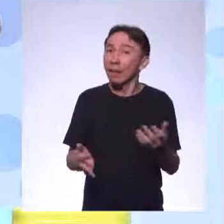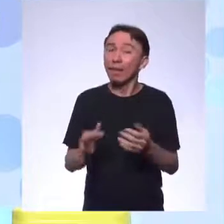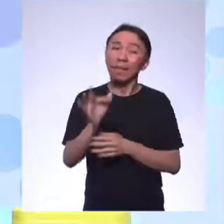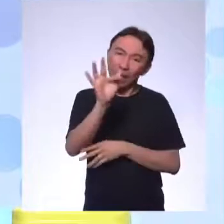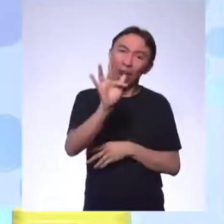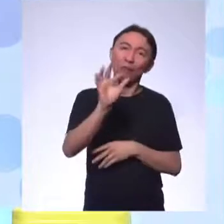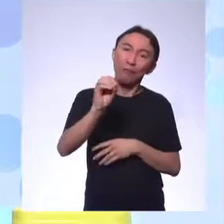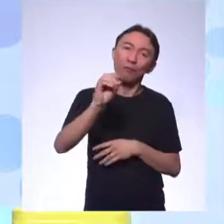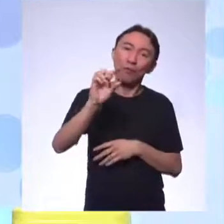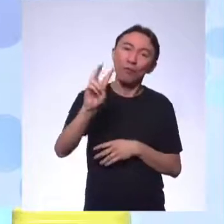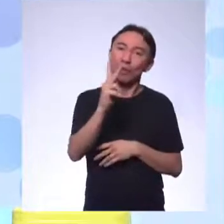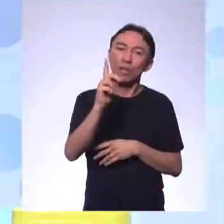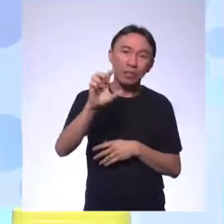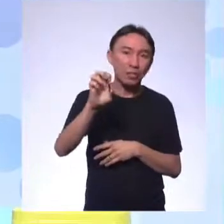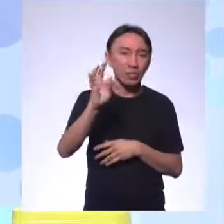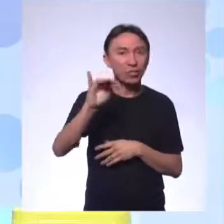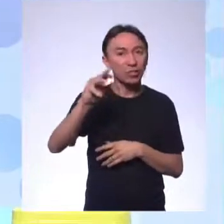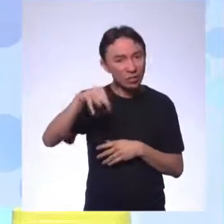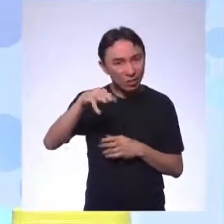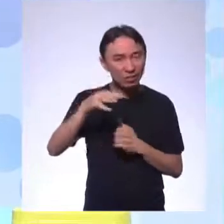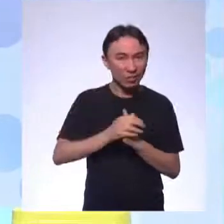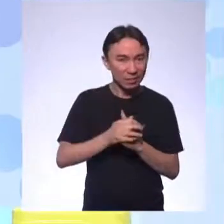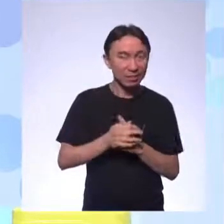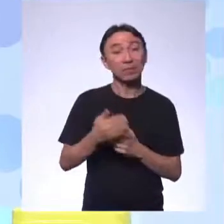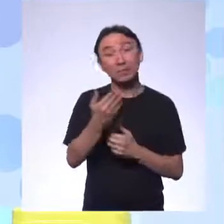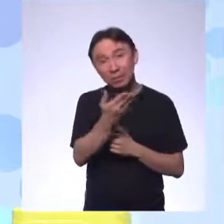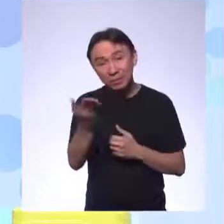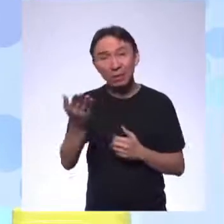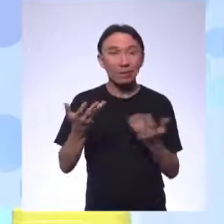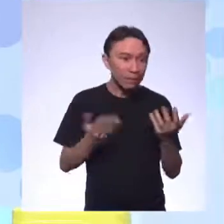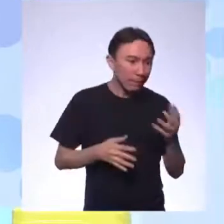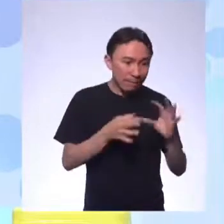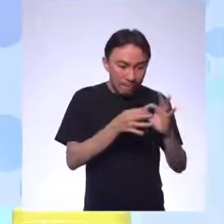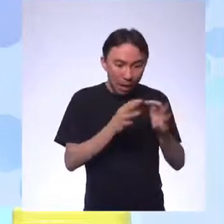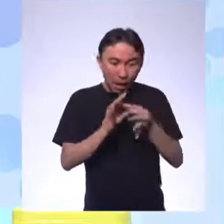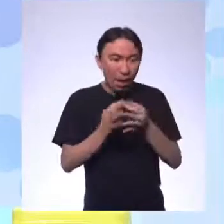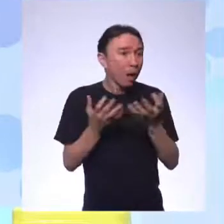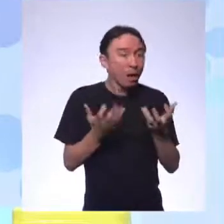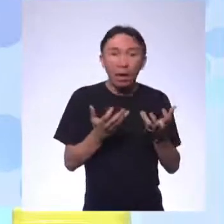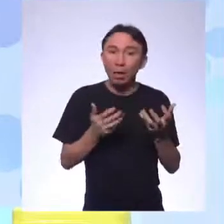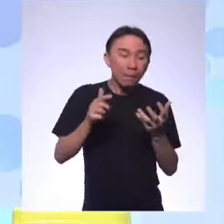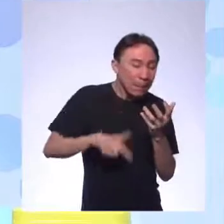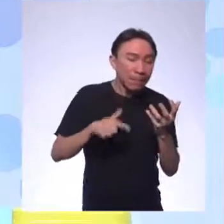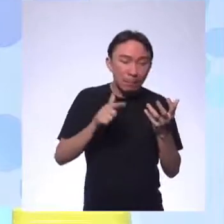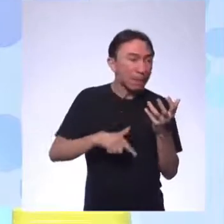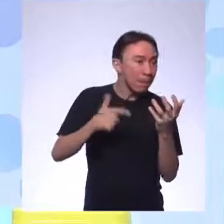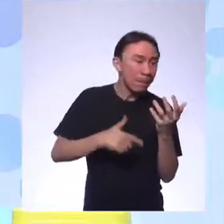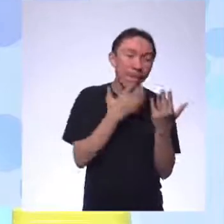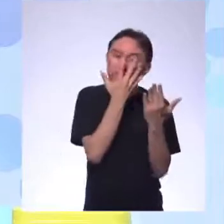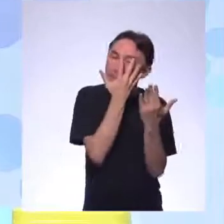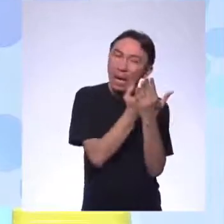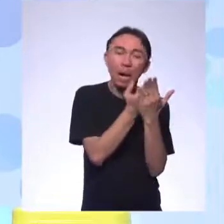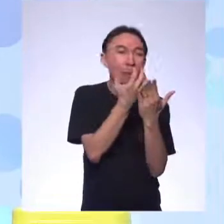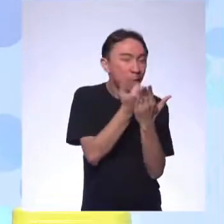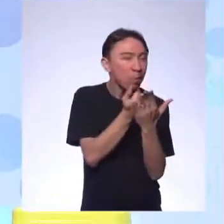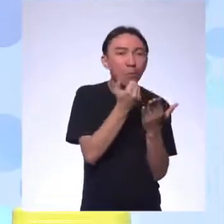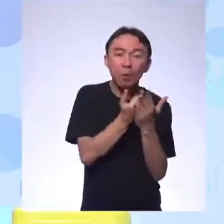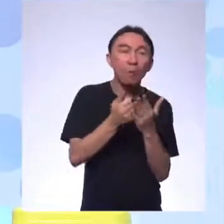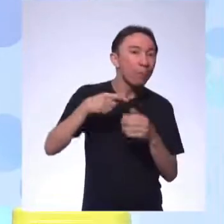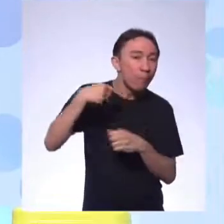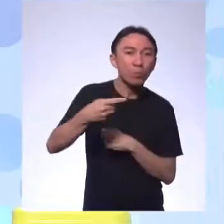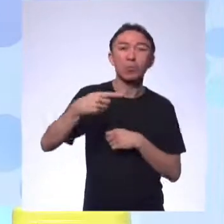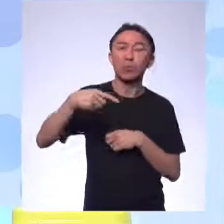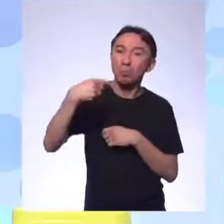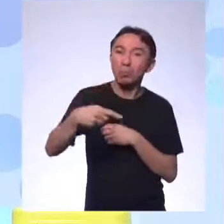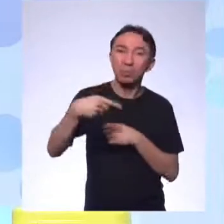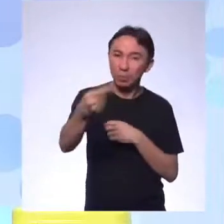entre os capítulos, para que você queira ler o próximo capítulo. Geralmente, repito, o folhetim eles vinham